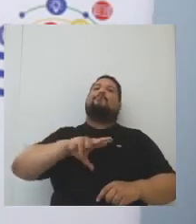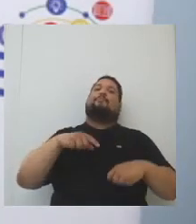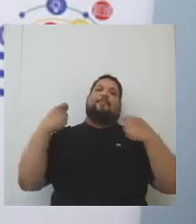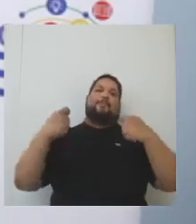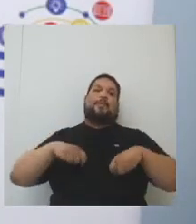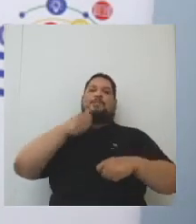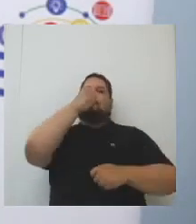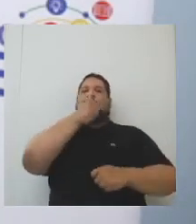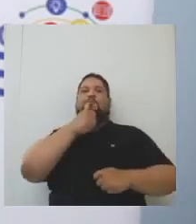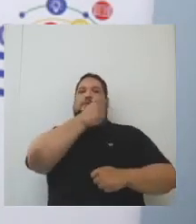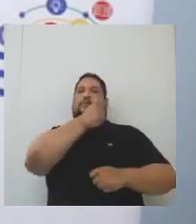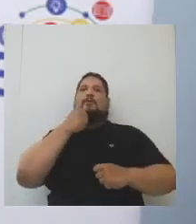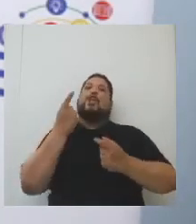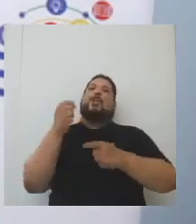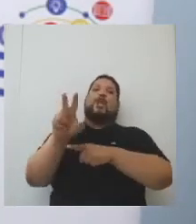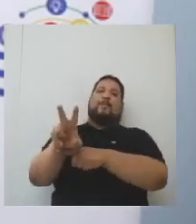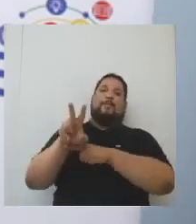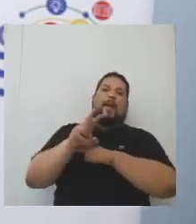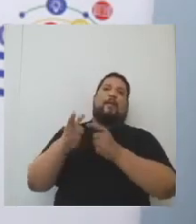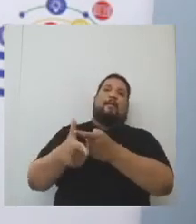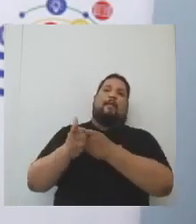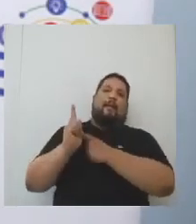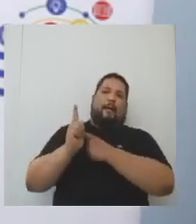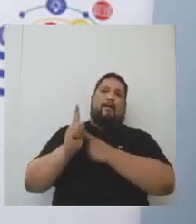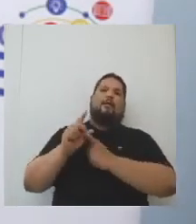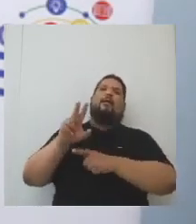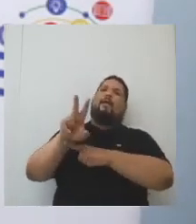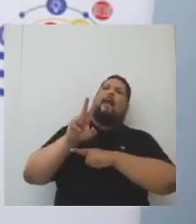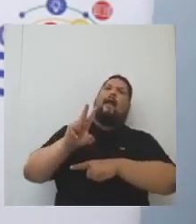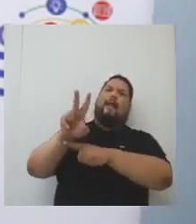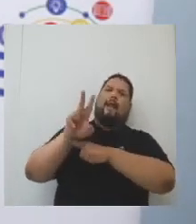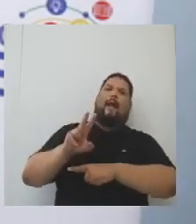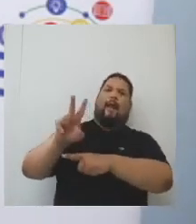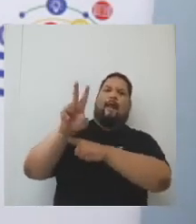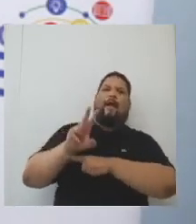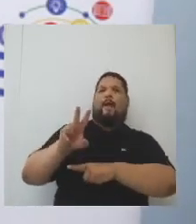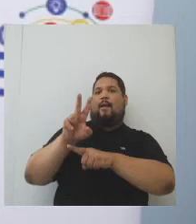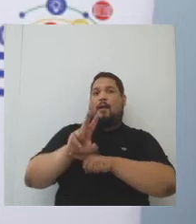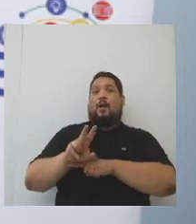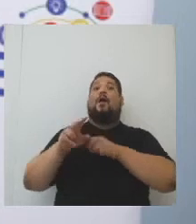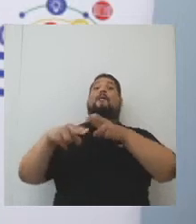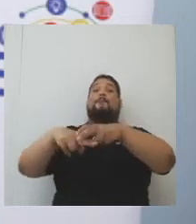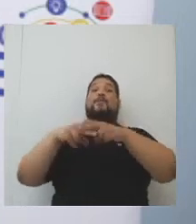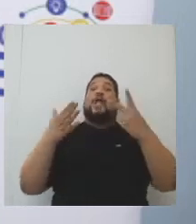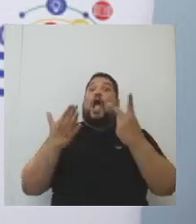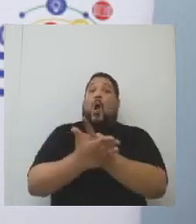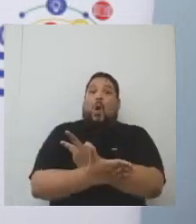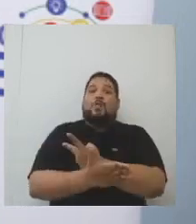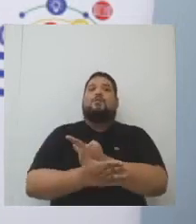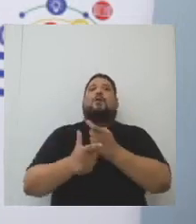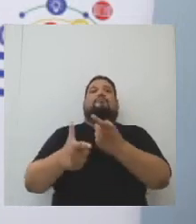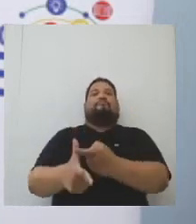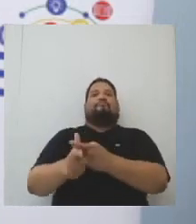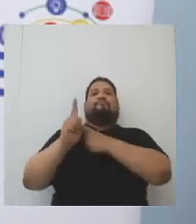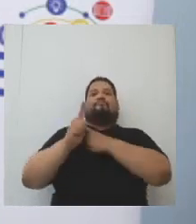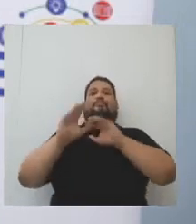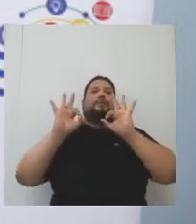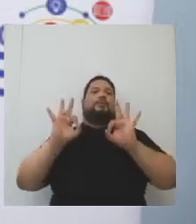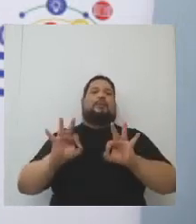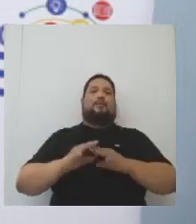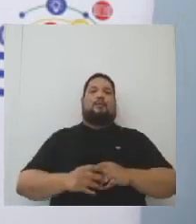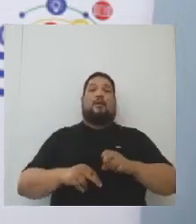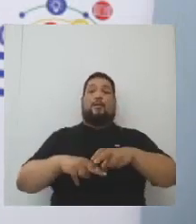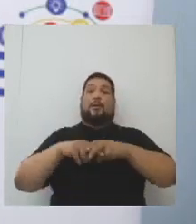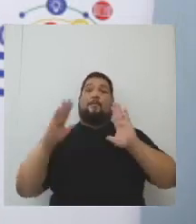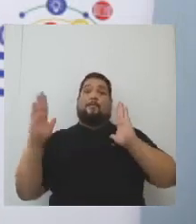que recorrer a empréstimos à coroa britânica. E é nesse momento, gente, que a gente precisa entender. No momento